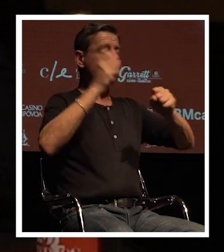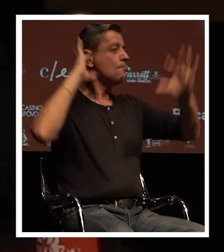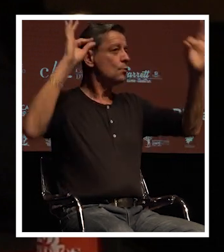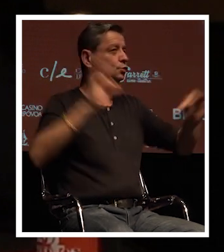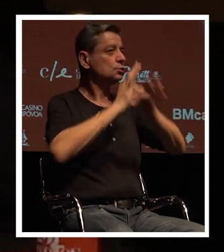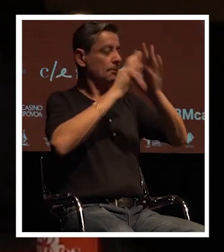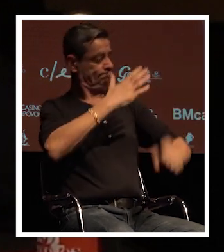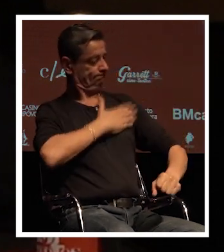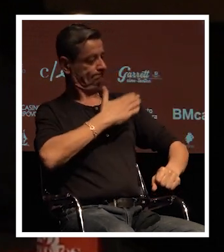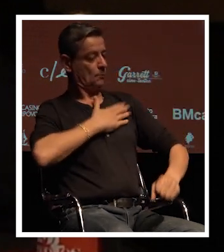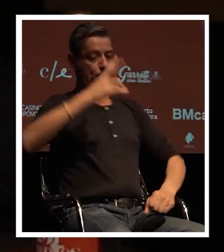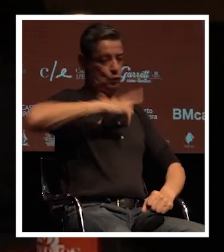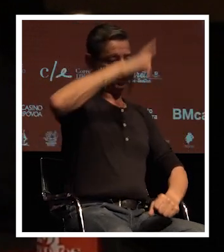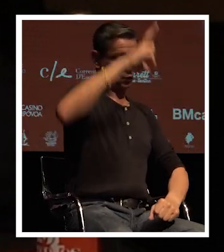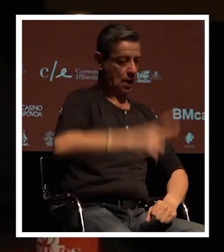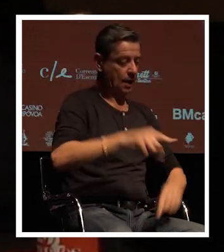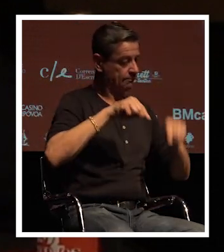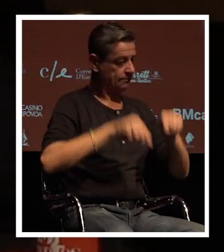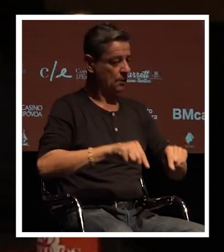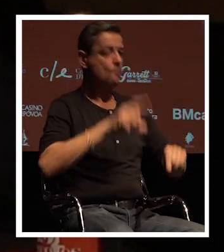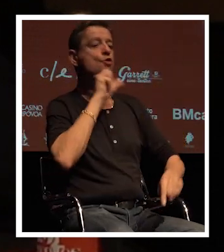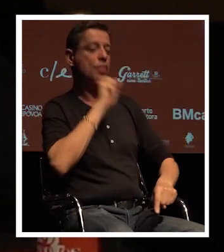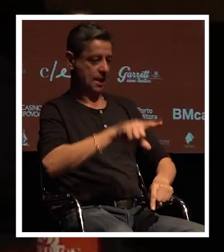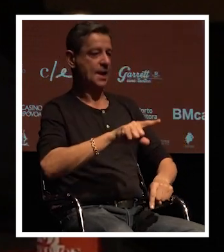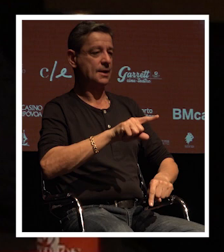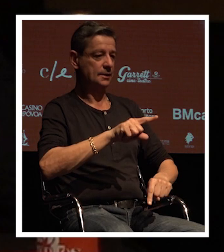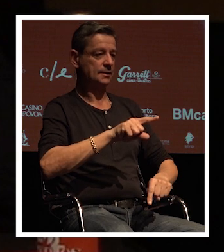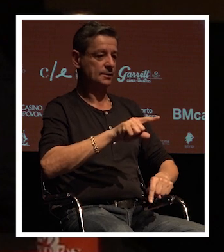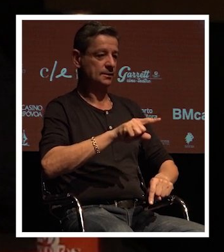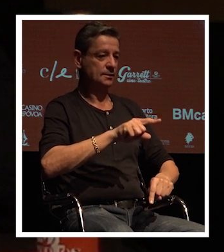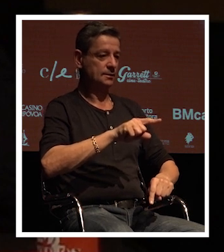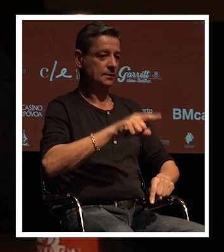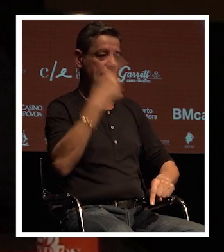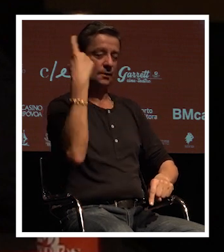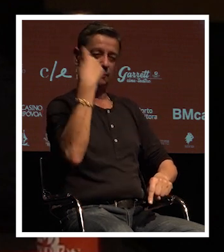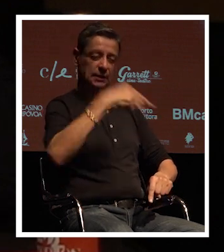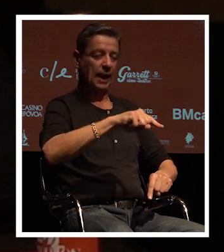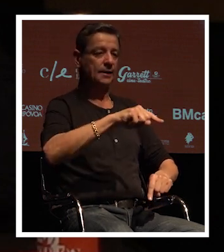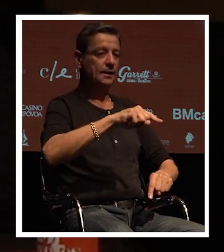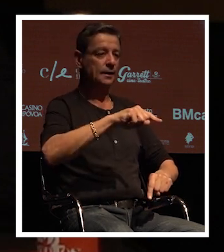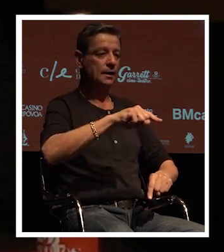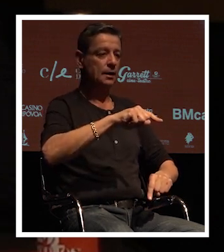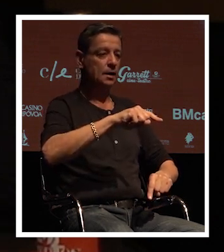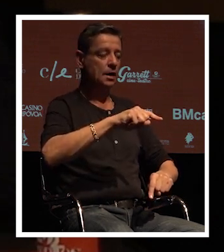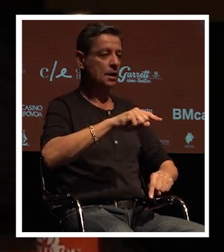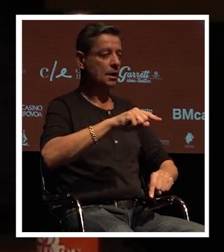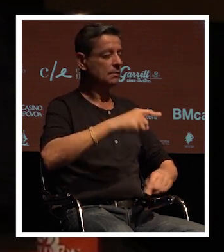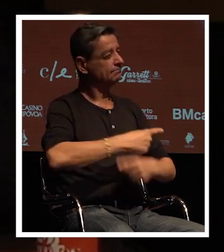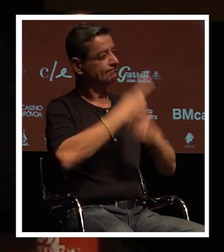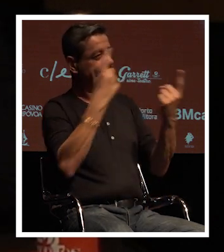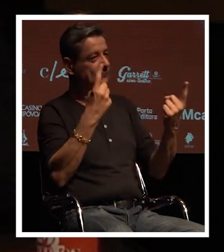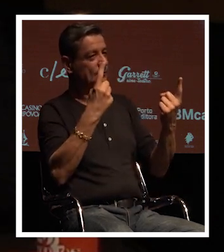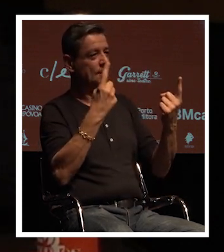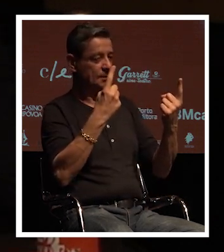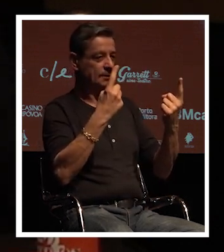pensar isto também podia existir ário ou seja num volsa vá